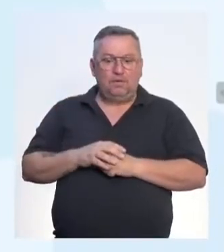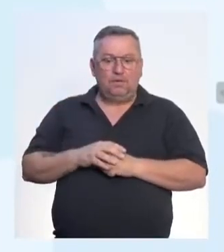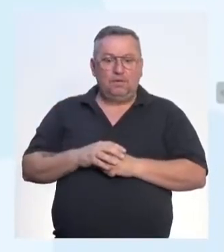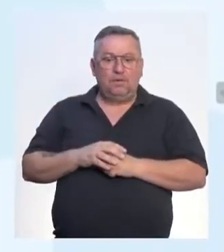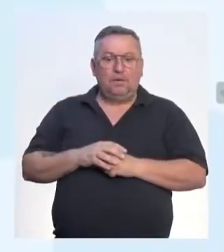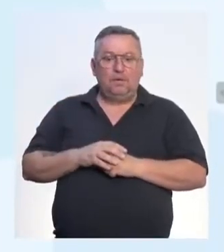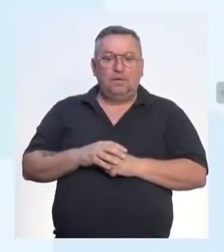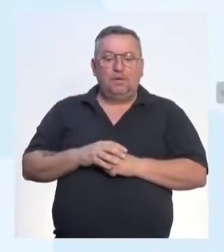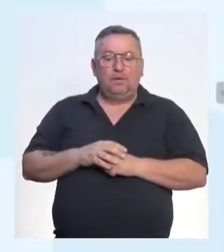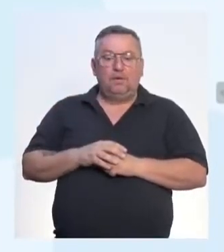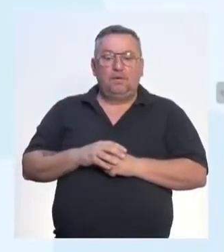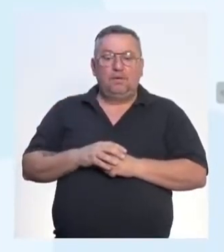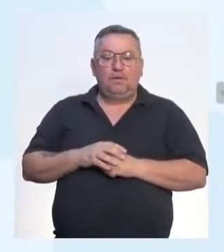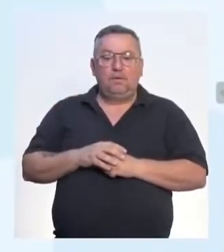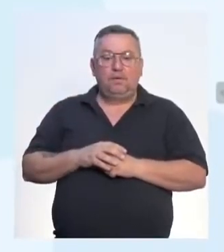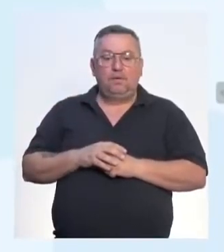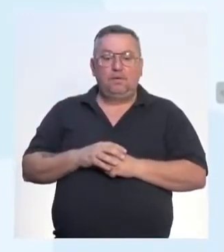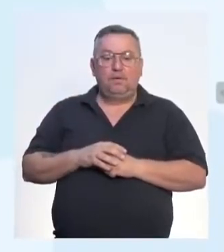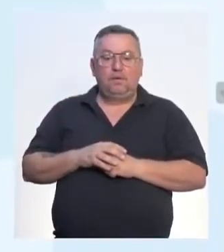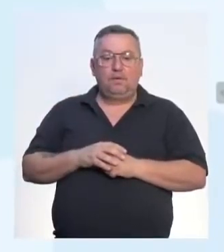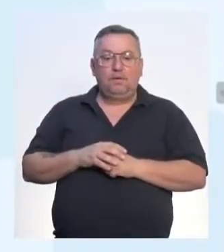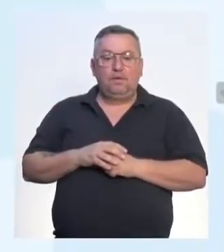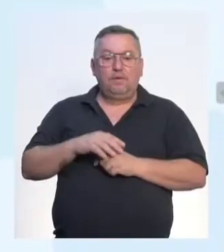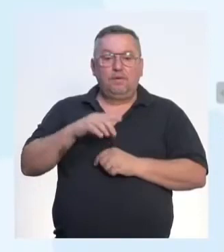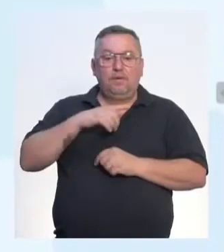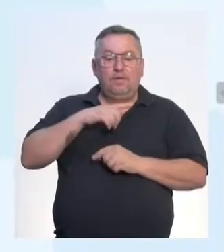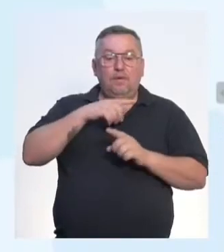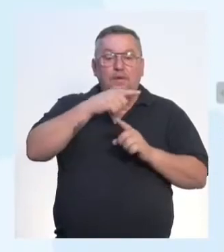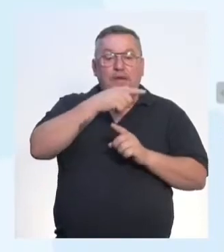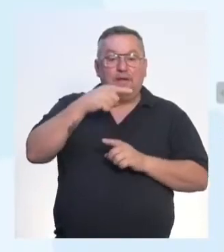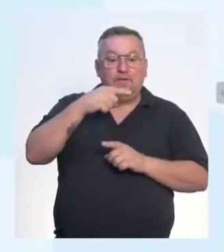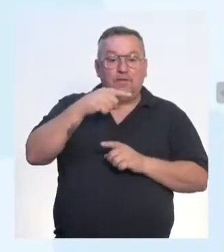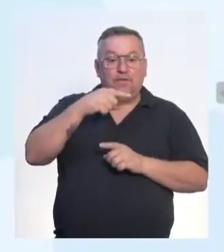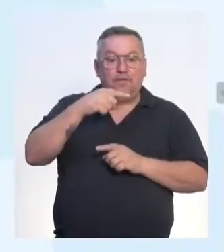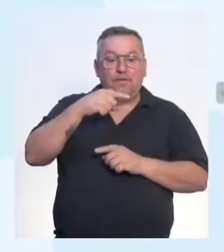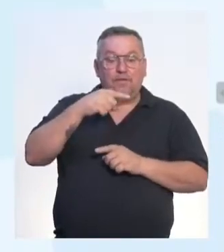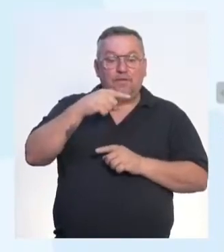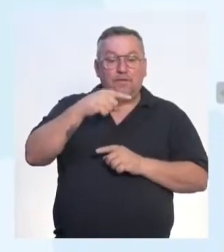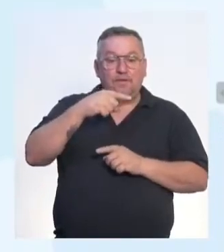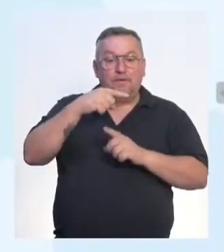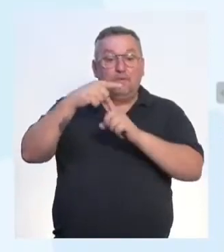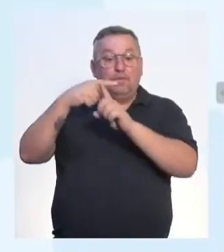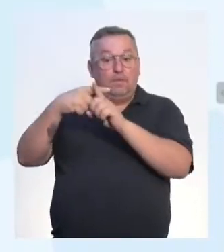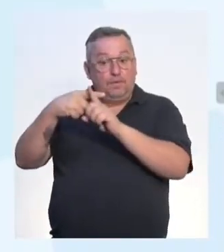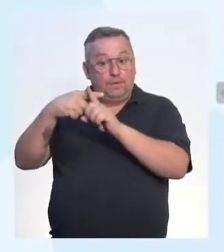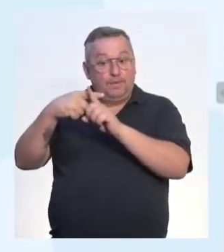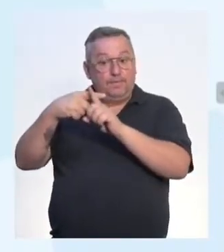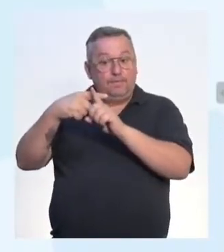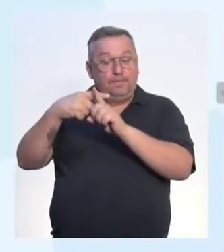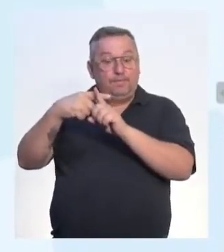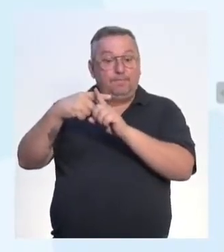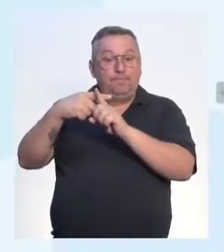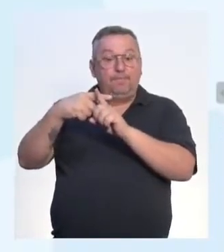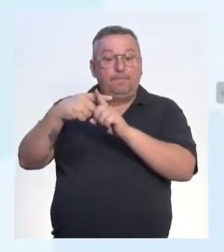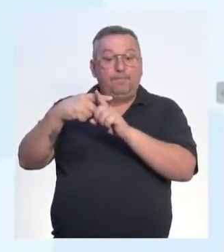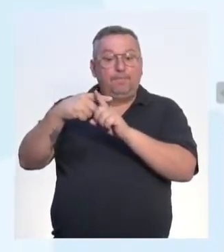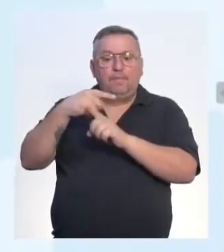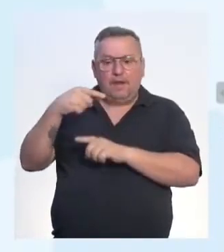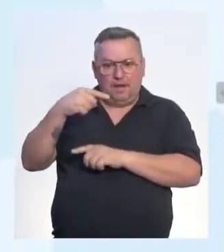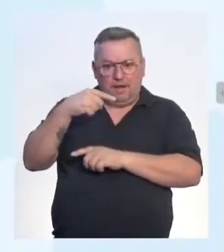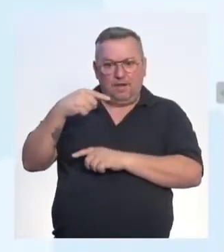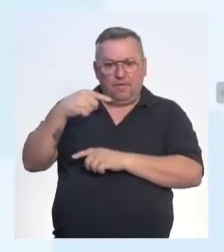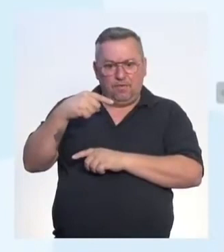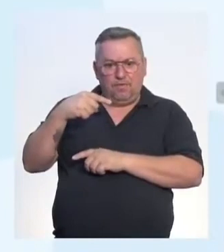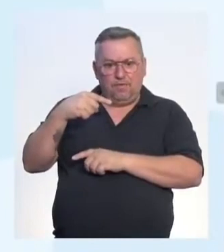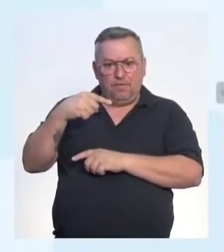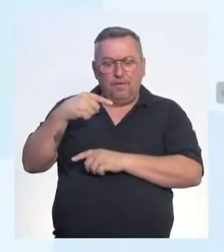esse. Aqui, ó, é 1 negativo. Com 1 positivo, dá negativo, né,